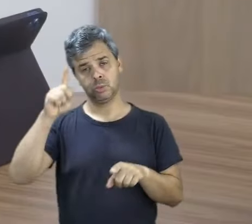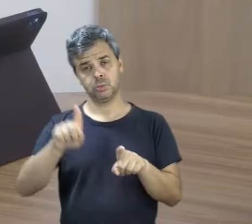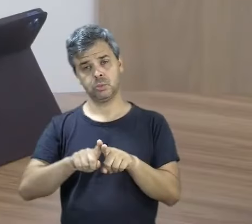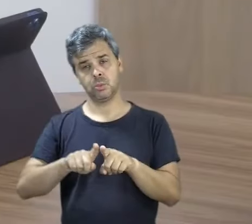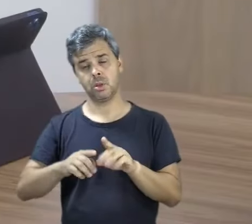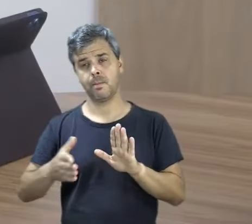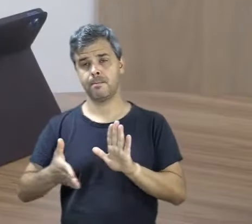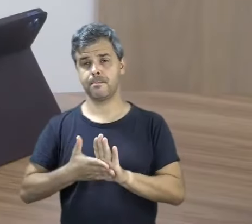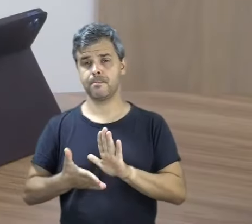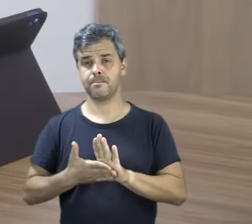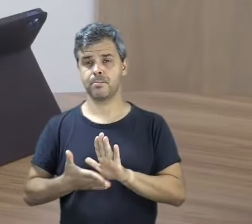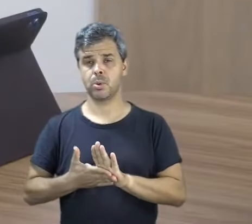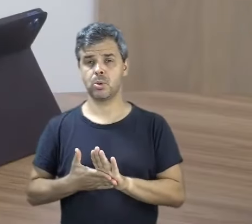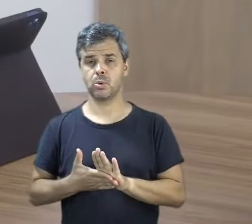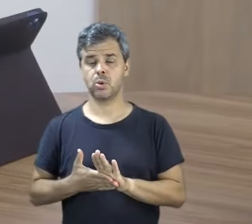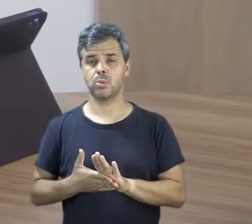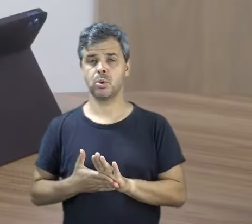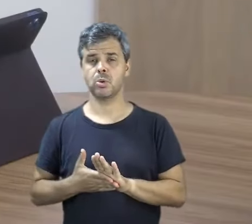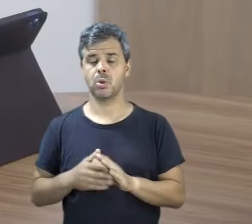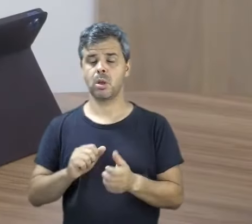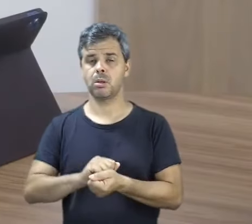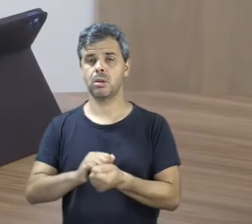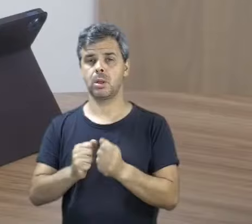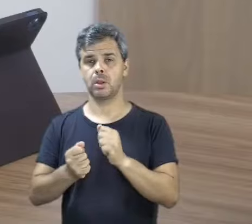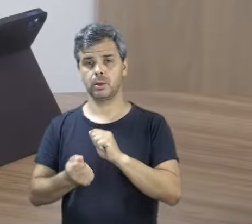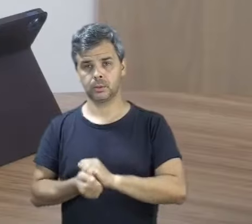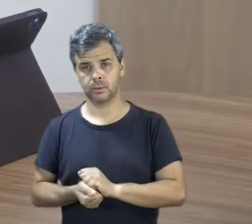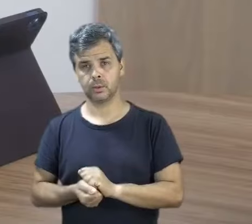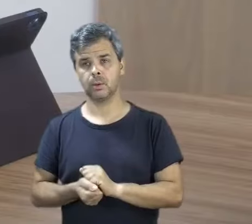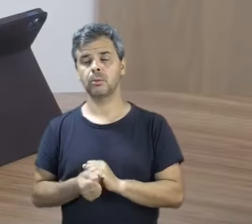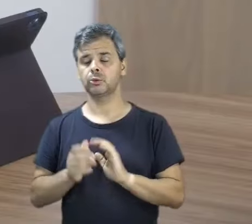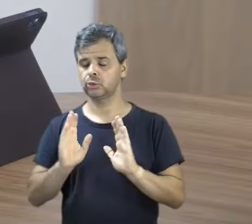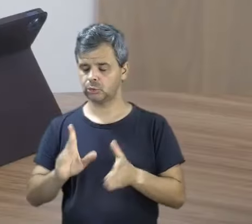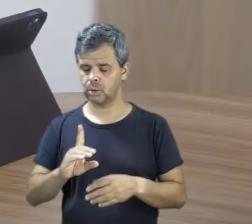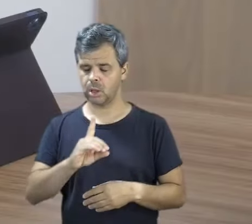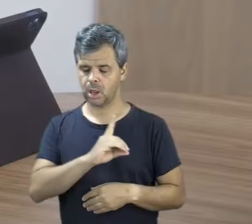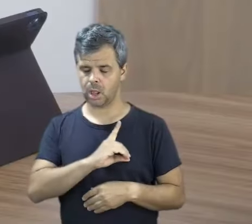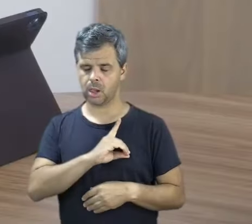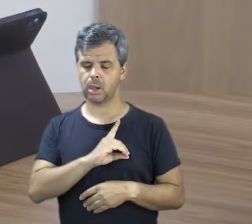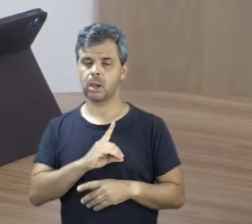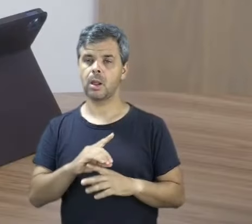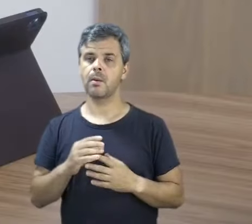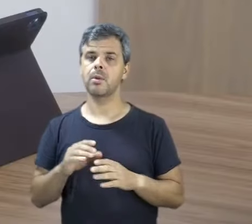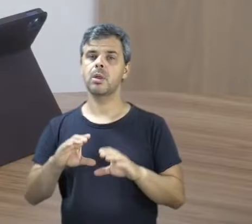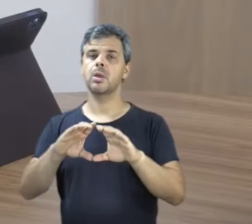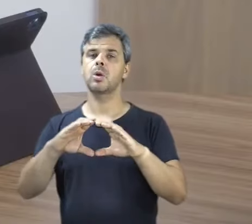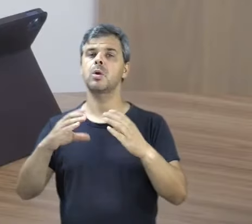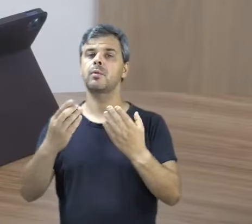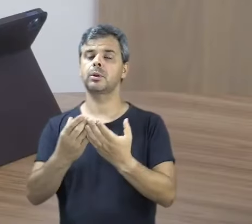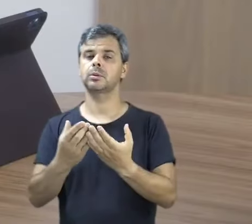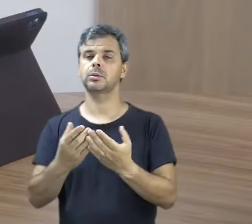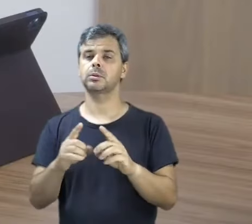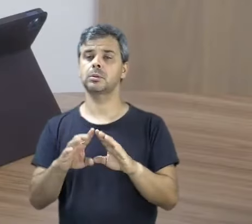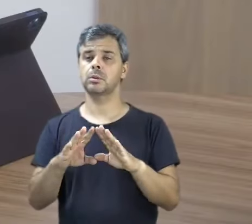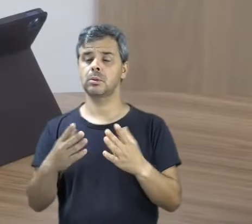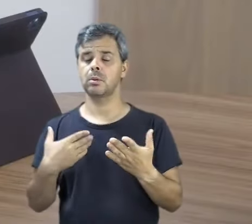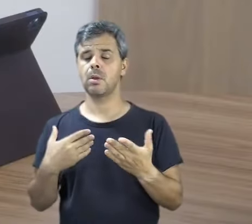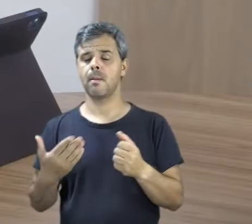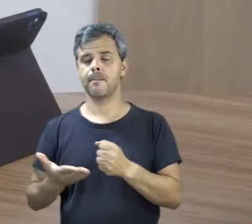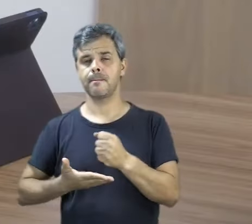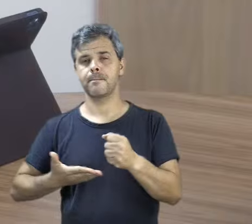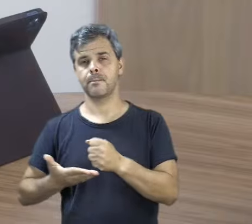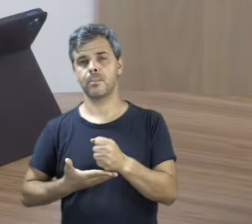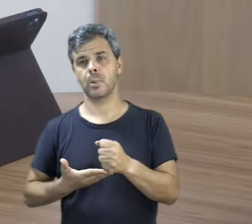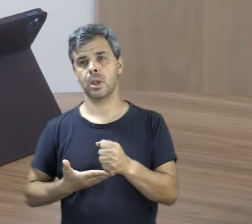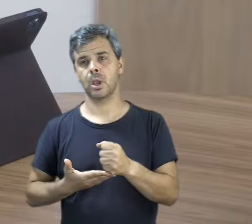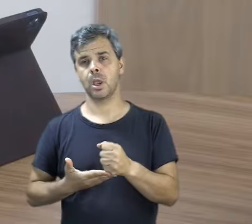Essas propostas, elas foram ajustadas pelos delegados durante o processo de conferência, né? E eles serão bases para que a